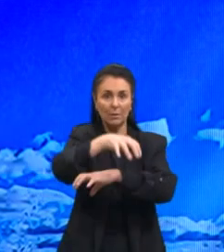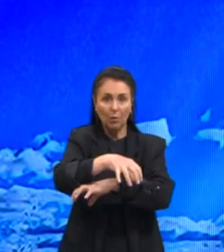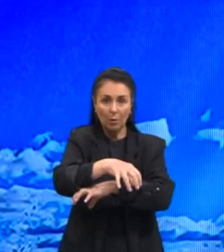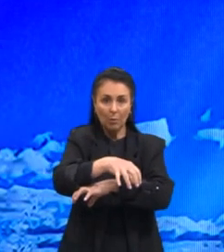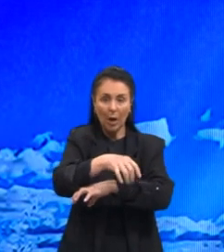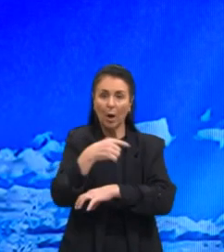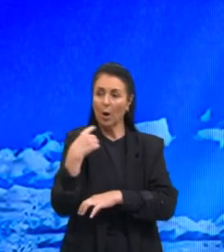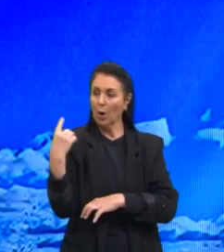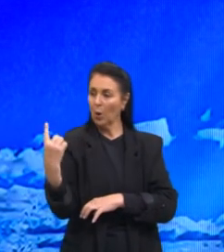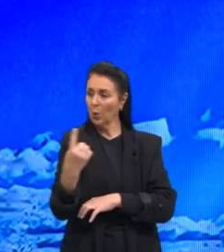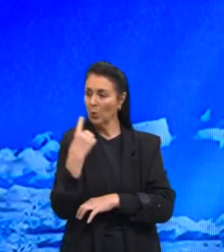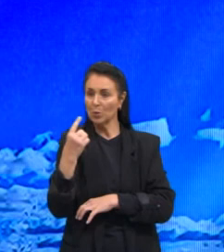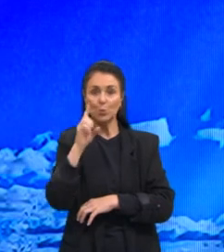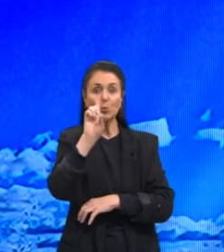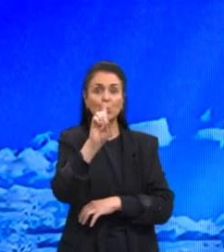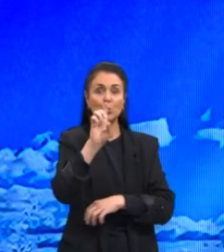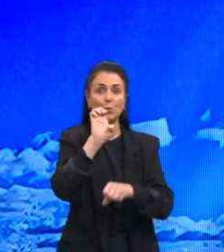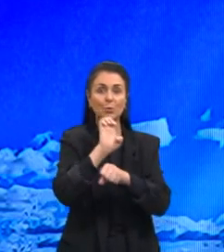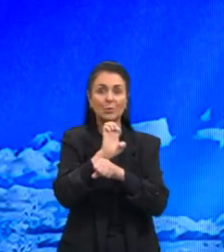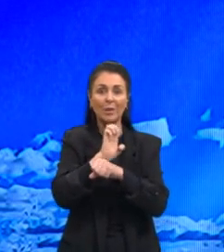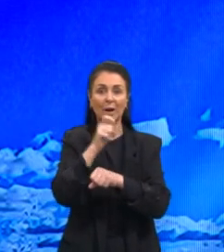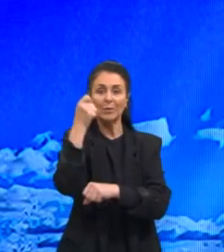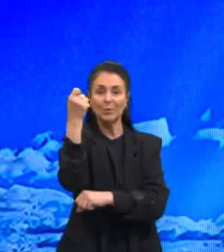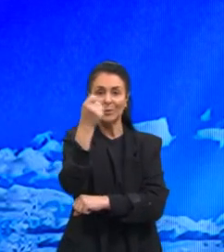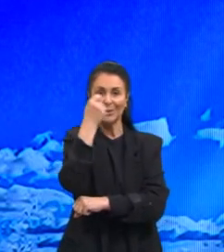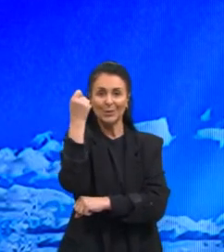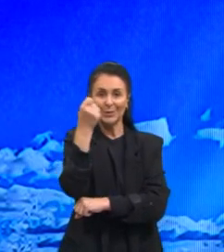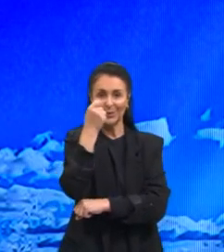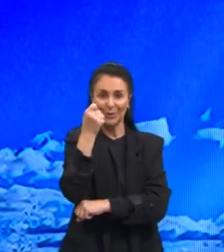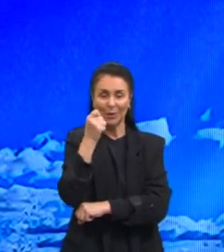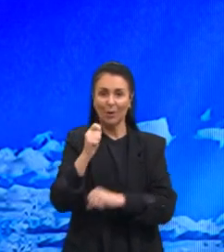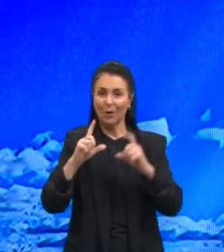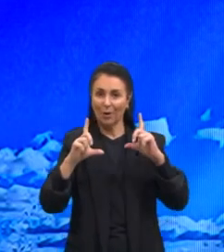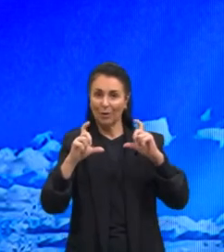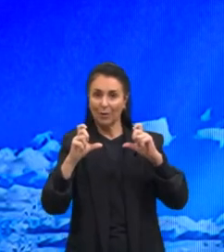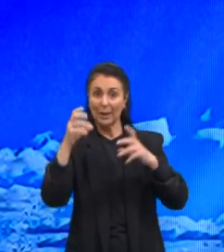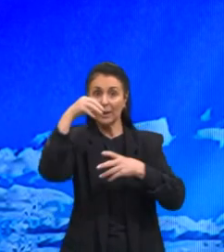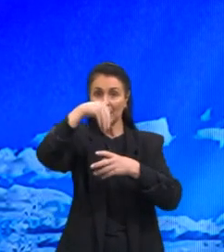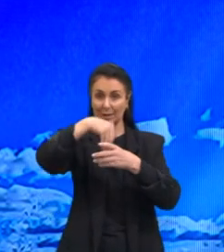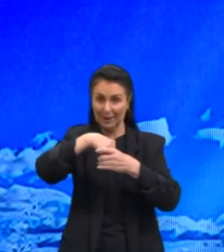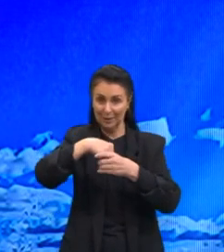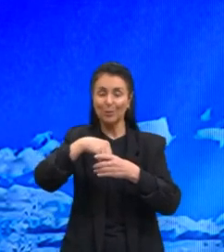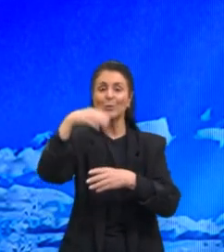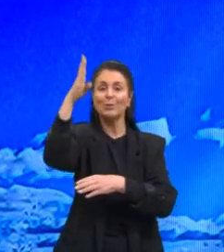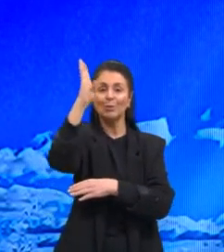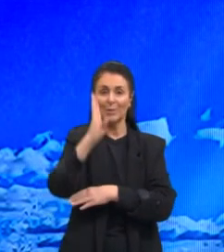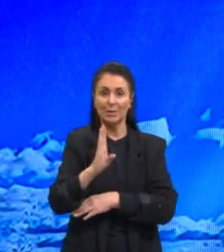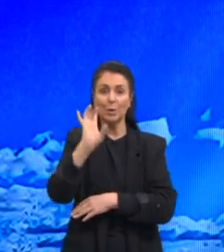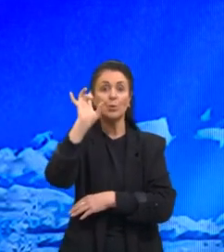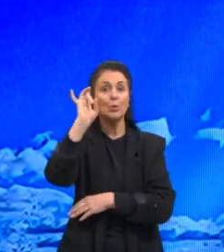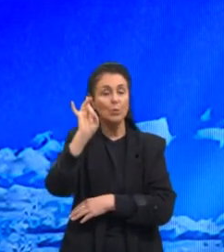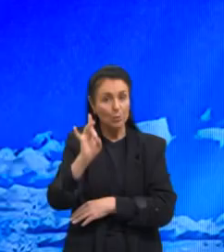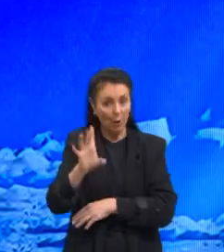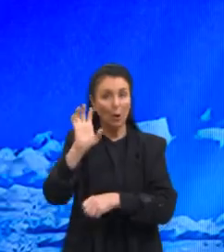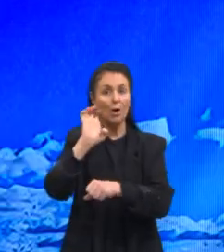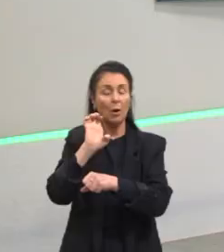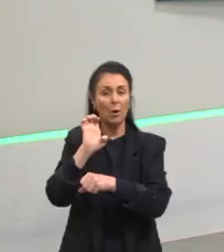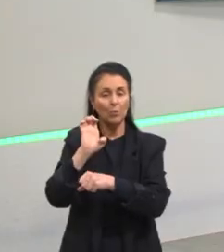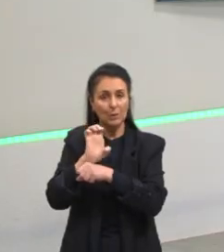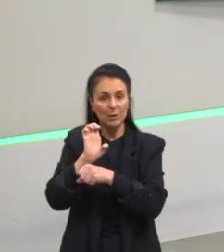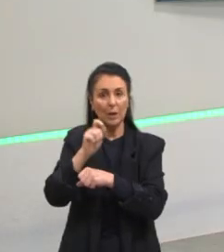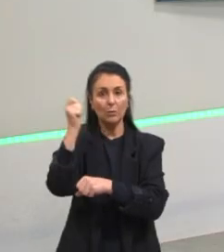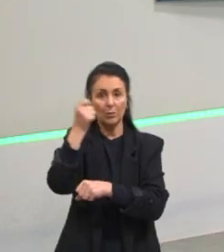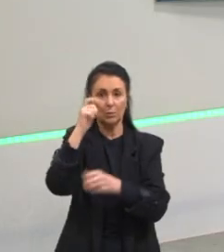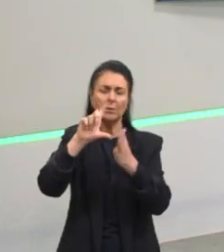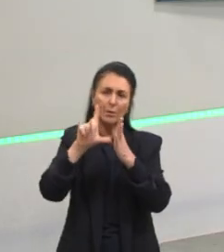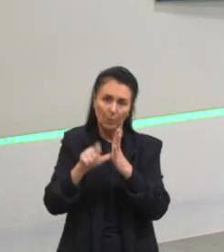único estado né ela tá mostrando aqui para vocês Claro dentro do Brasil só um Rio Grande do Sul depois ele vem para a Argentina